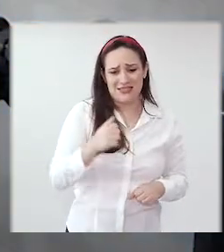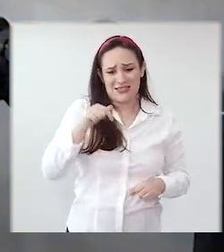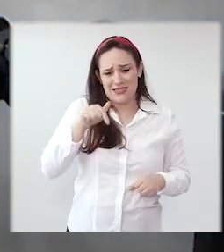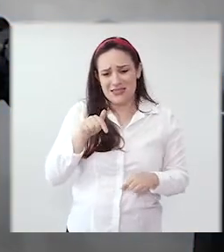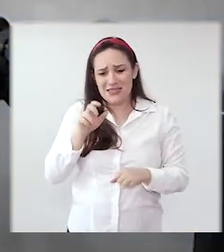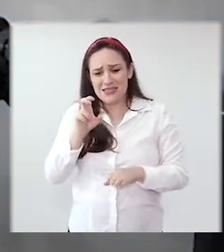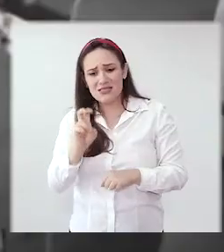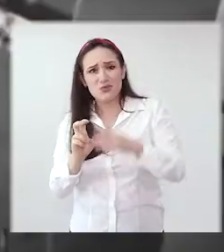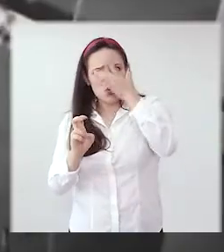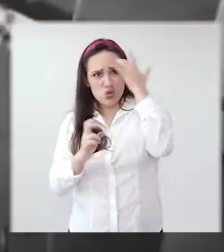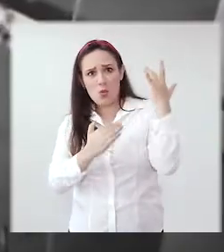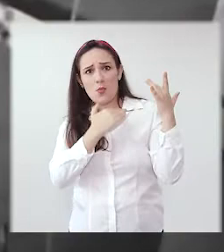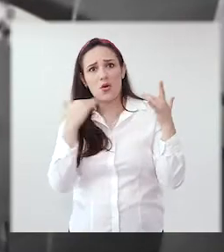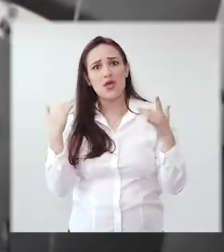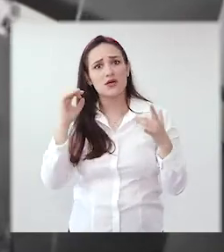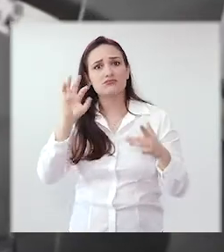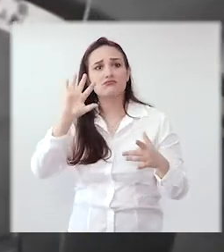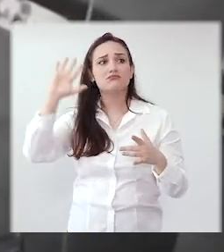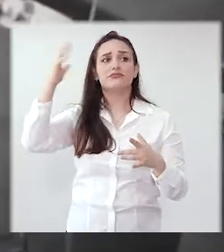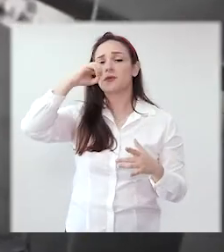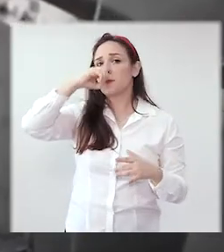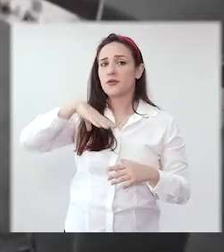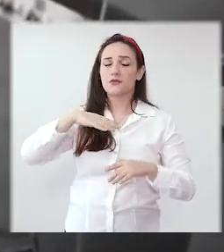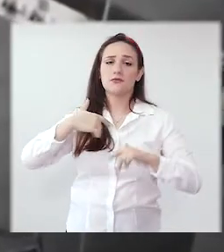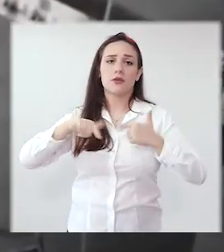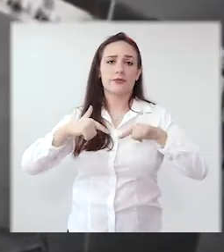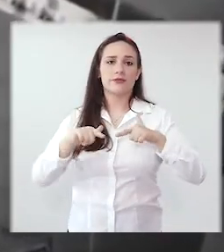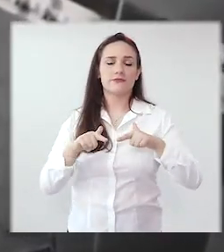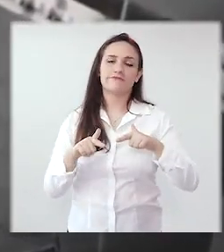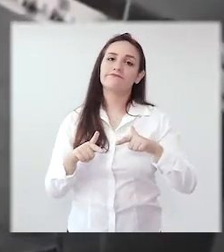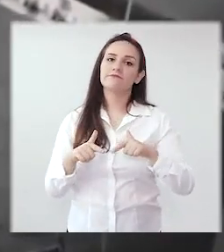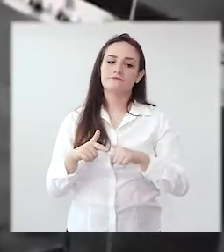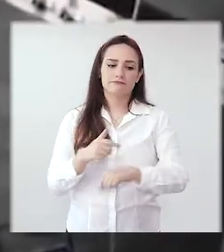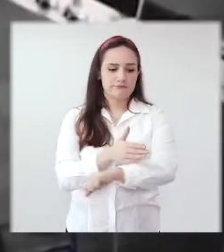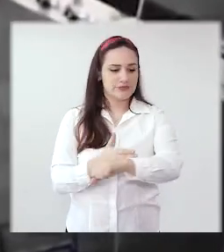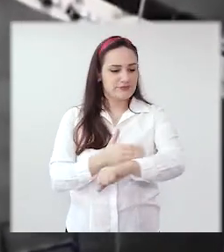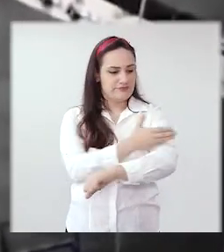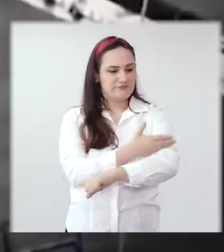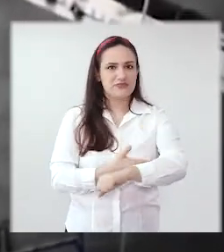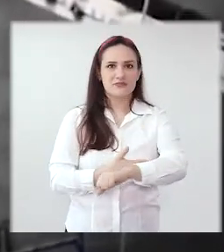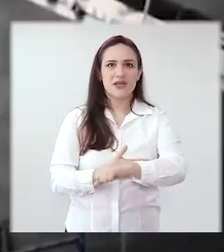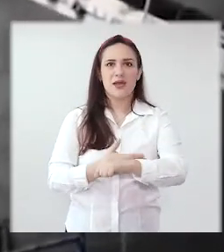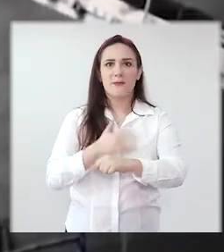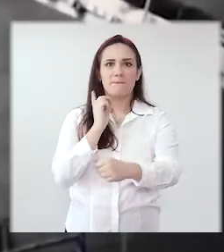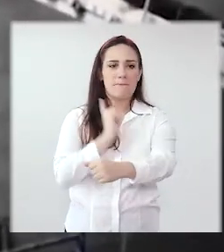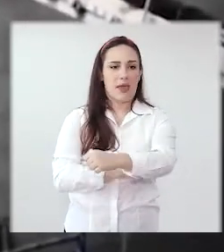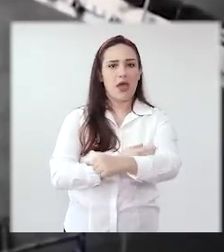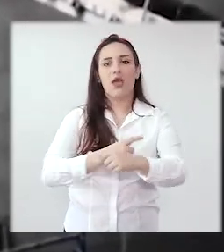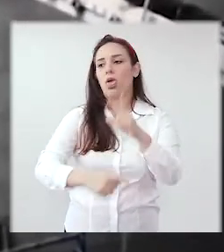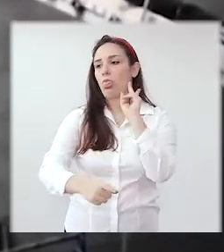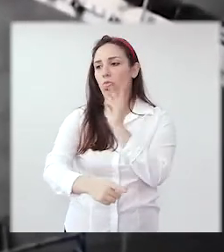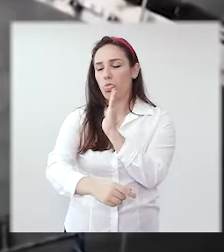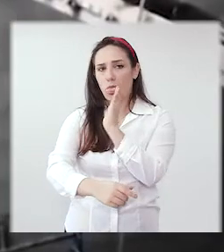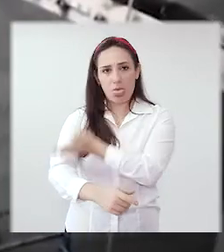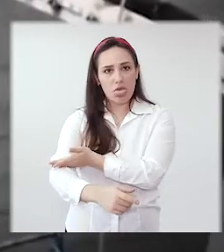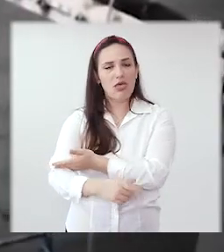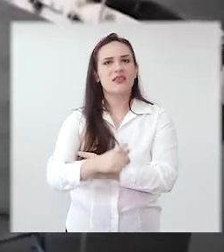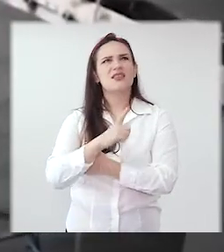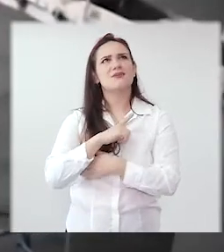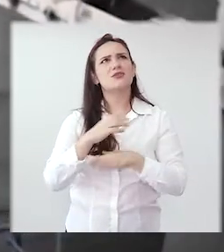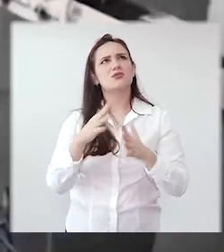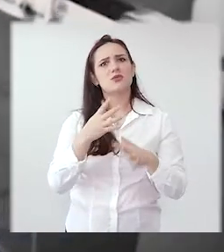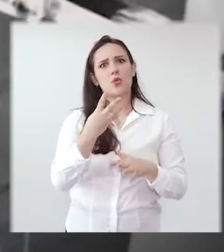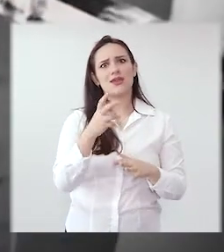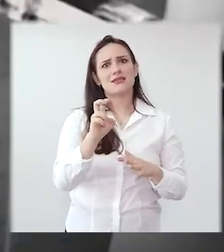2.675 mortes. Os cortes e escoriações respondem pelo maior número de lesões, 45 mil